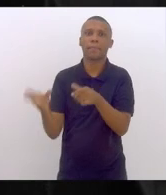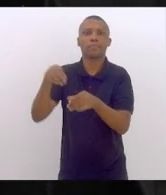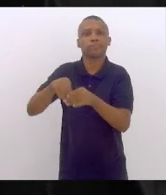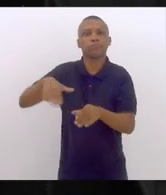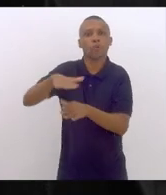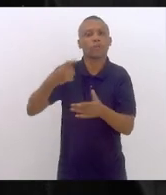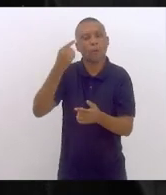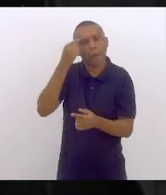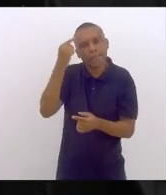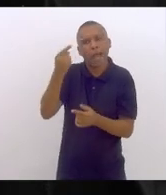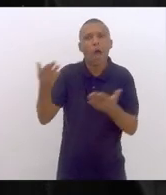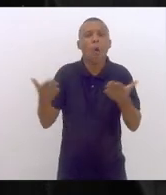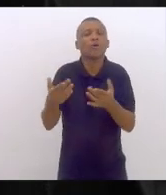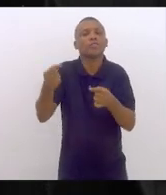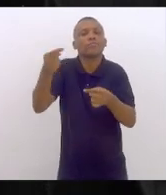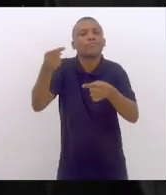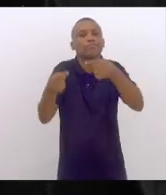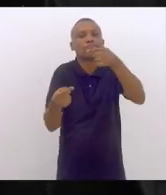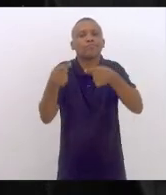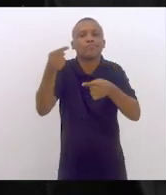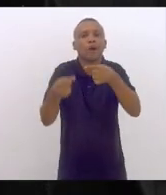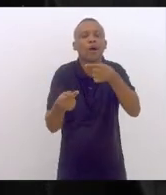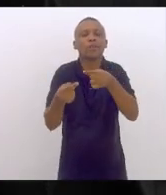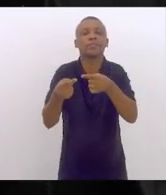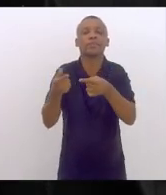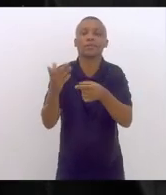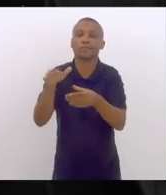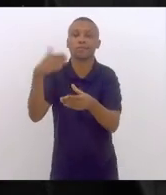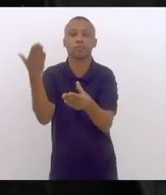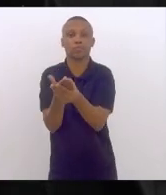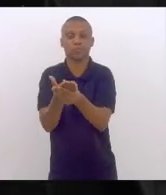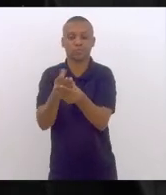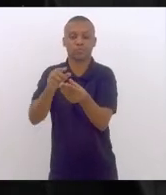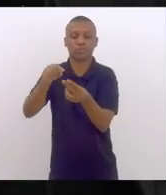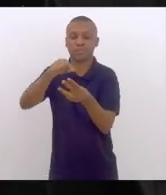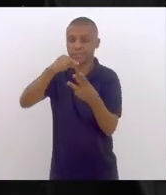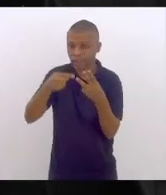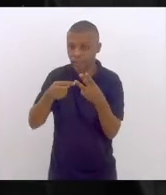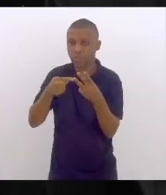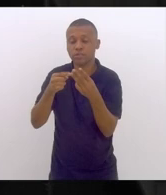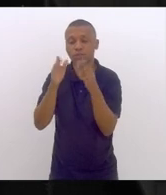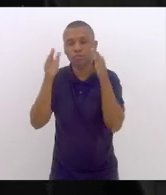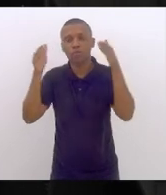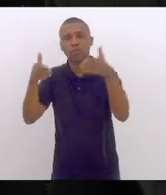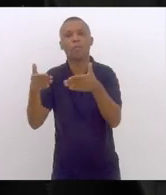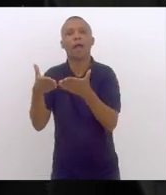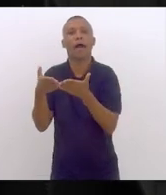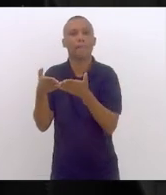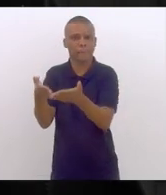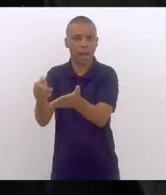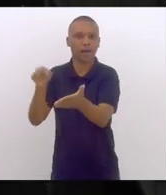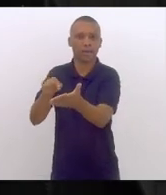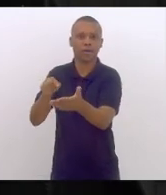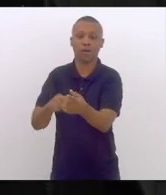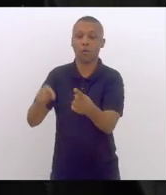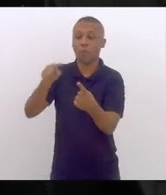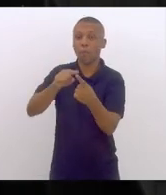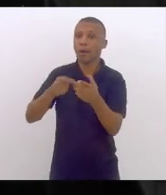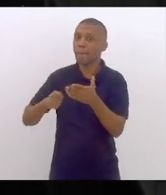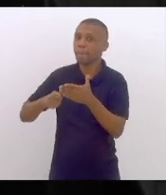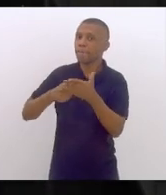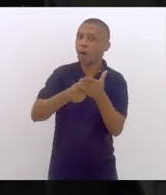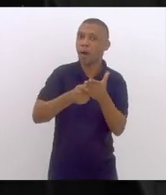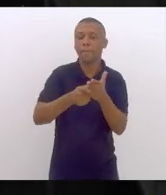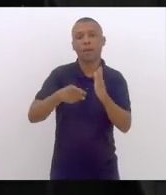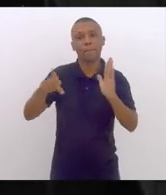tramitam do Poder Judiciário é do Rio de Janeiro três ações É sobre o transporte aquaviário uma interposta pela